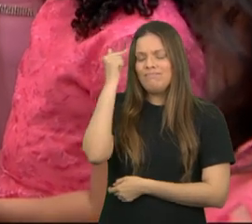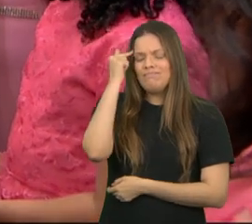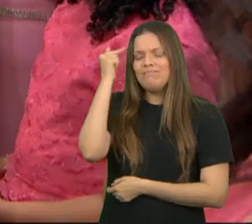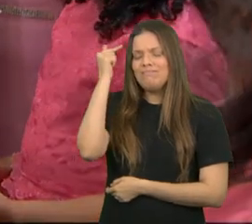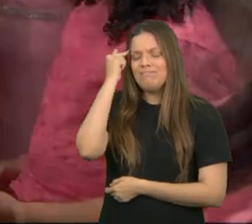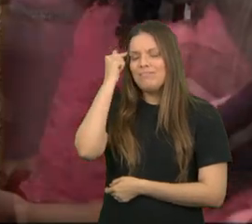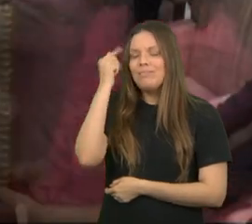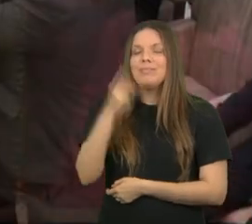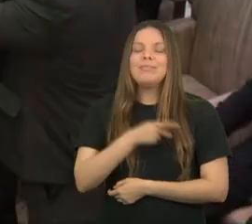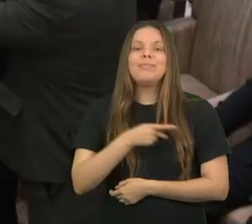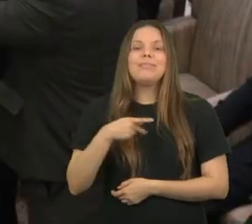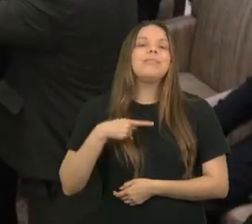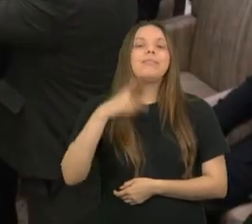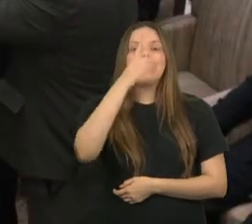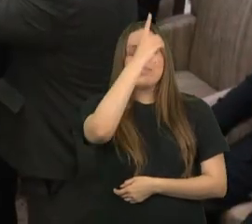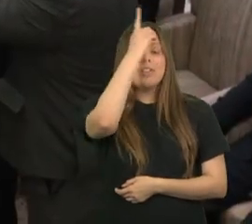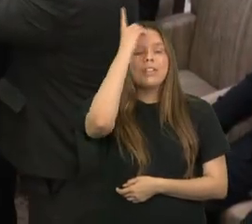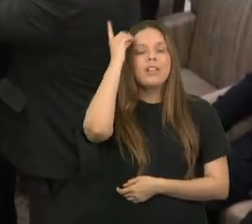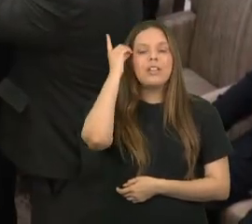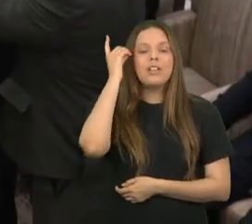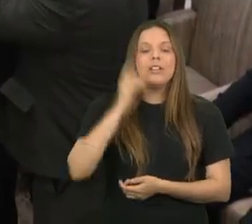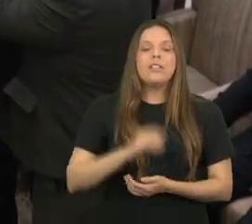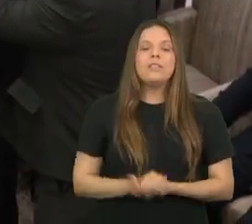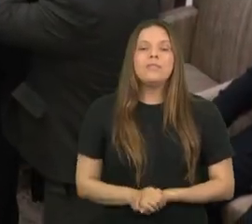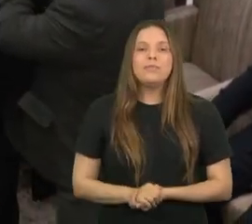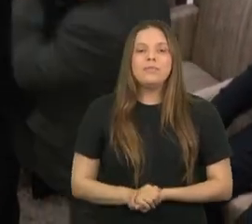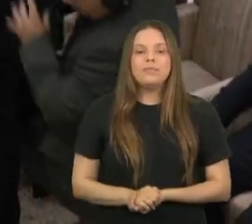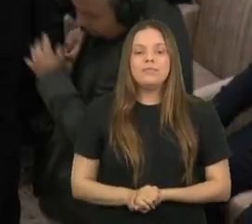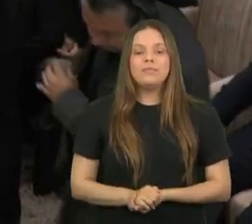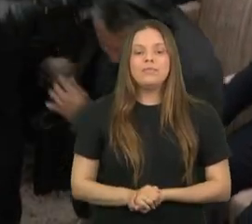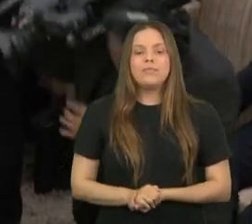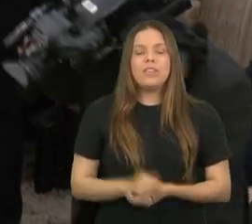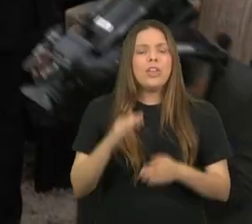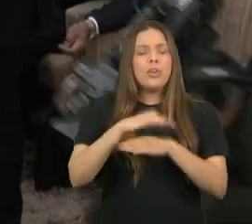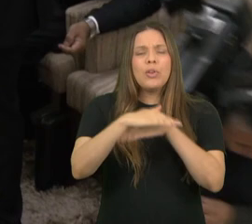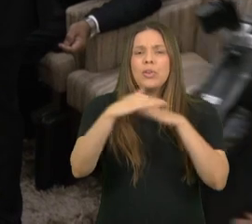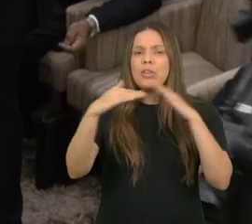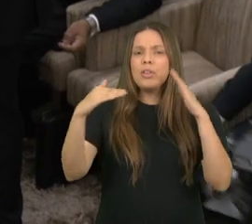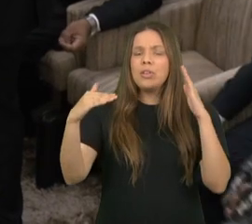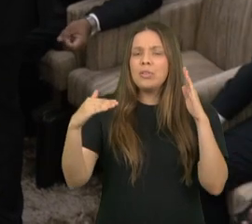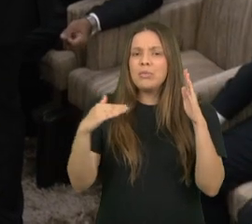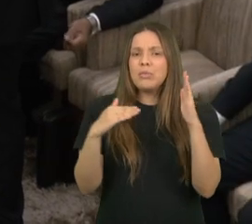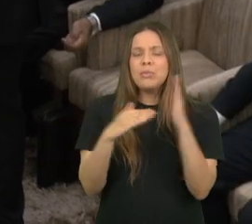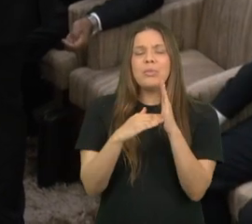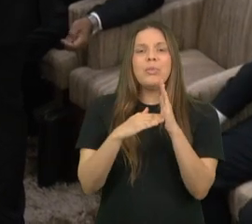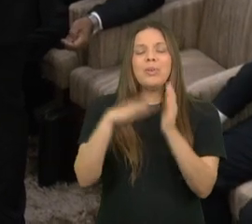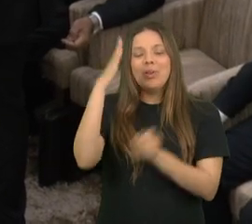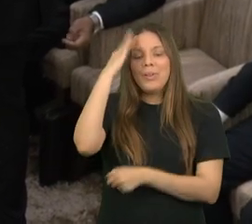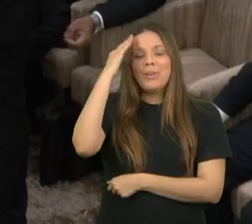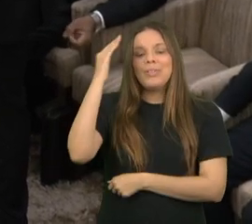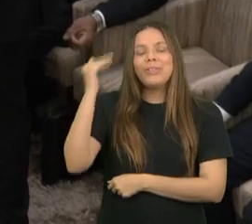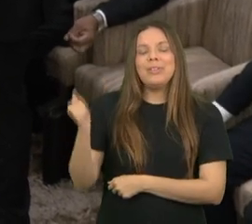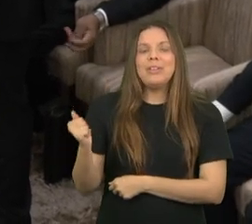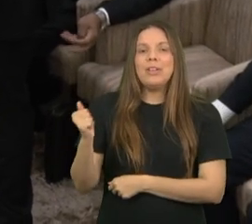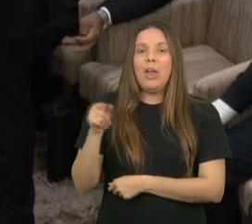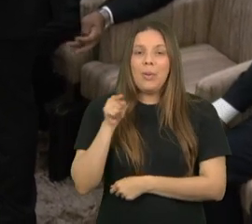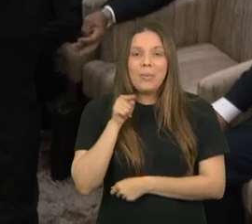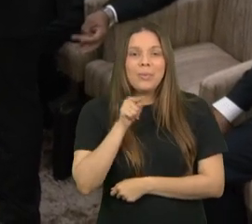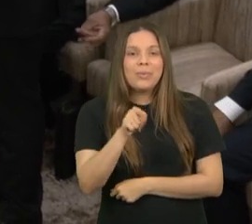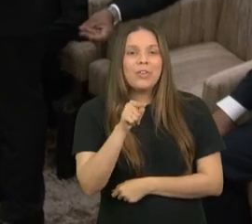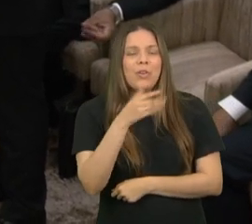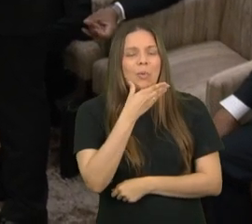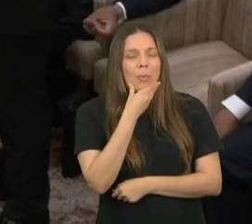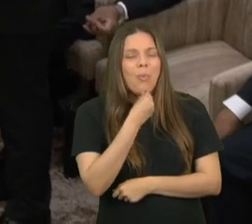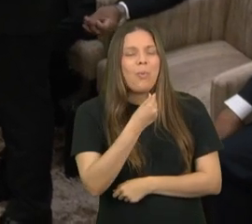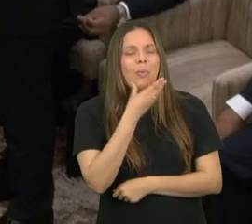E que os bisnetos que vierem saibam que o senhor é este homem e foi